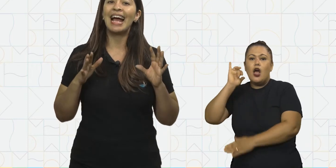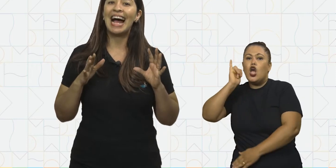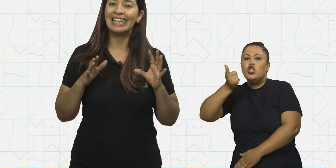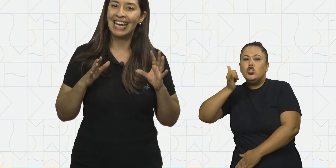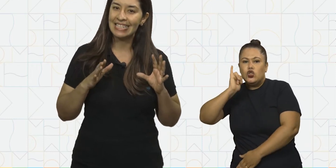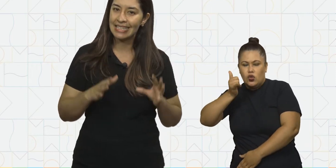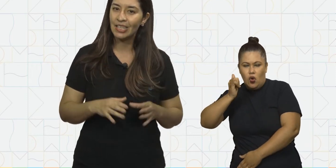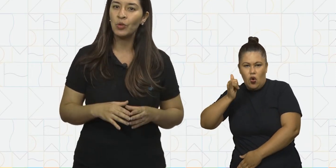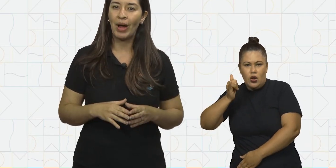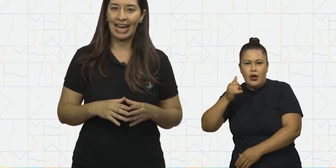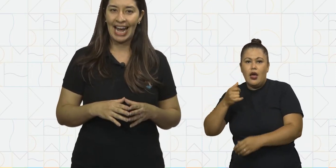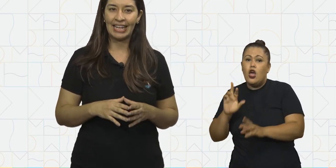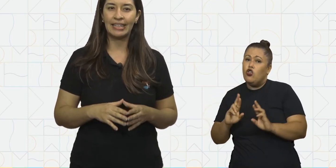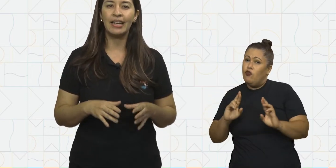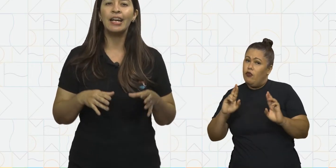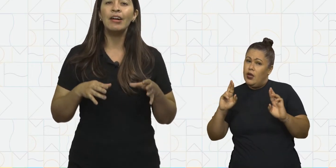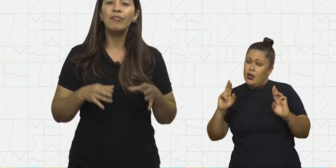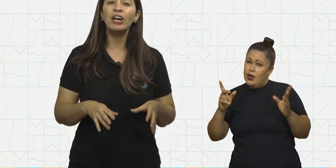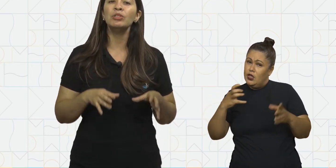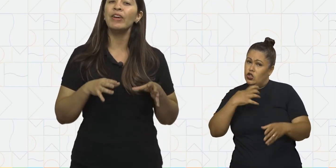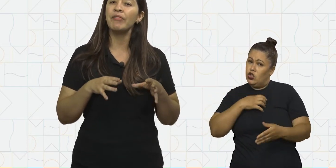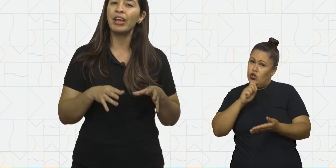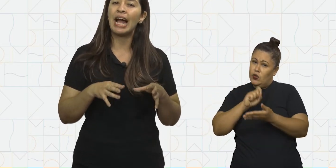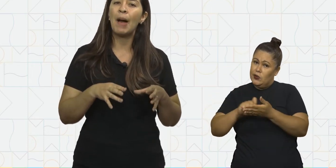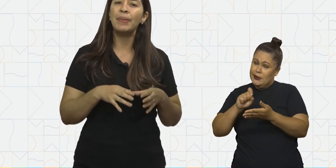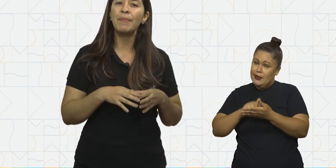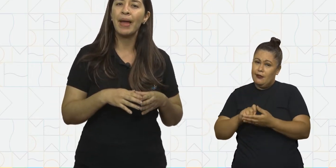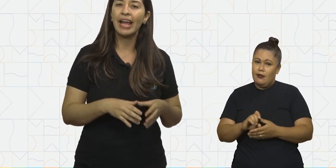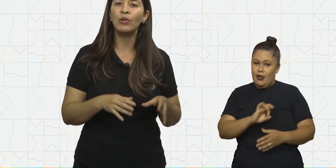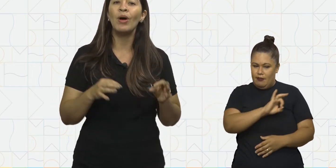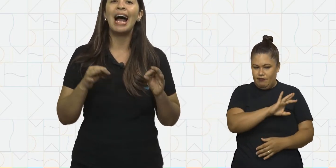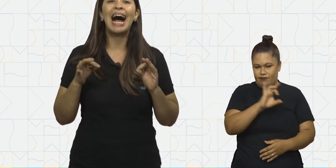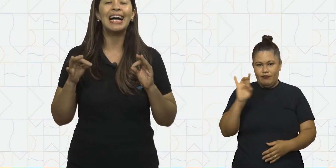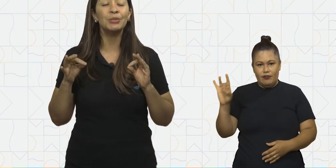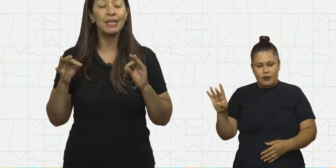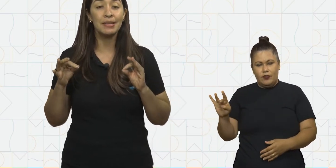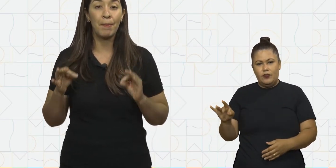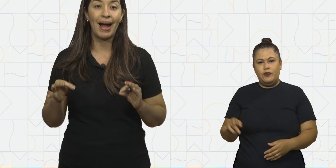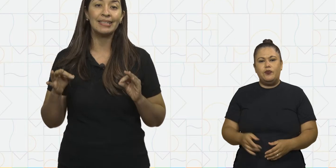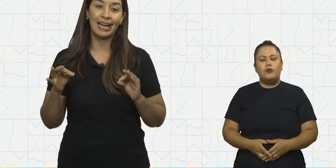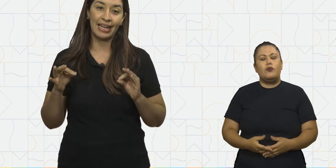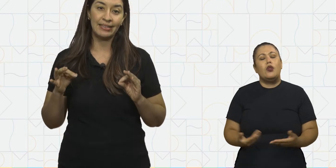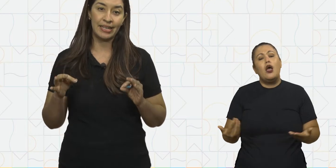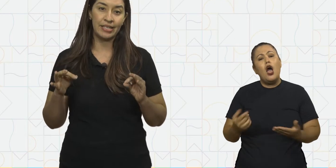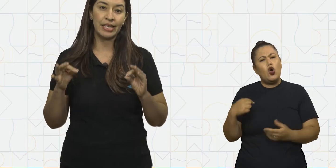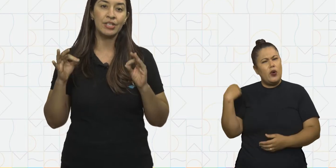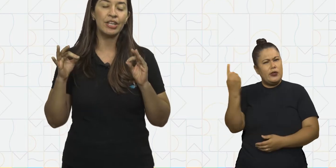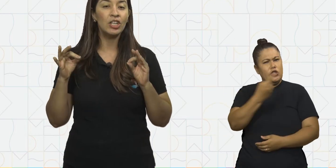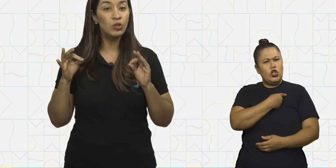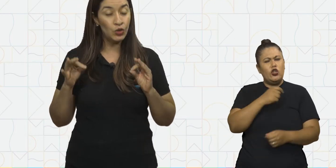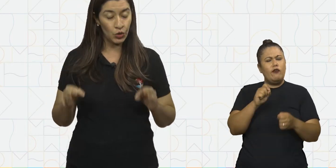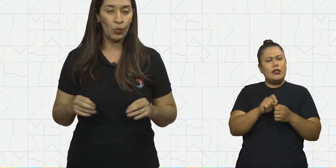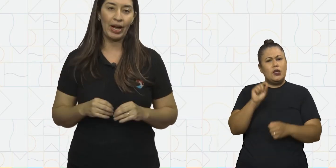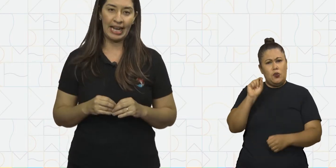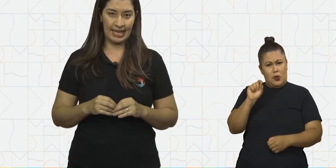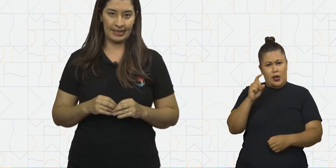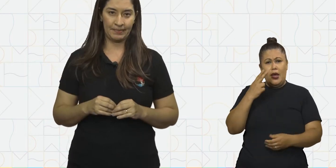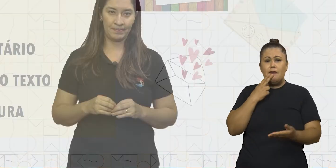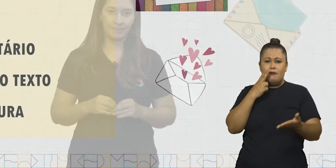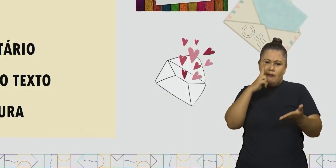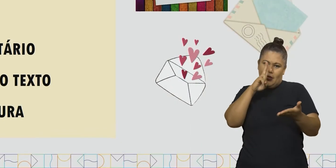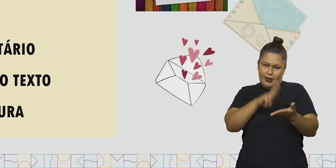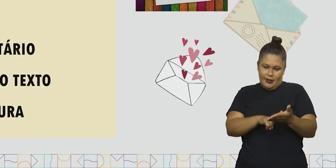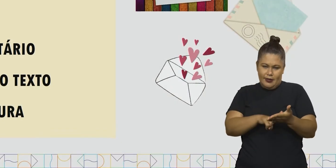estamos analisando uma carta, vamos verificar primeiro as principais características de uma